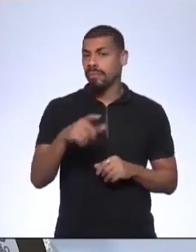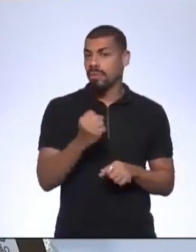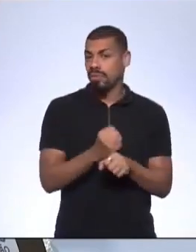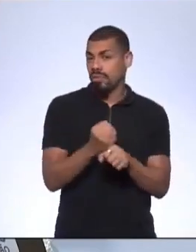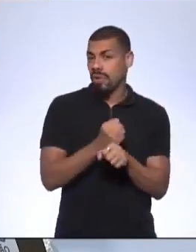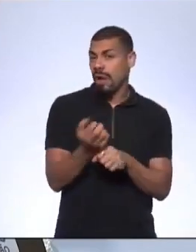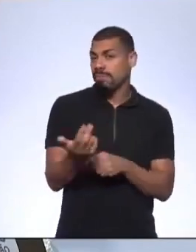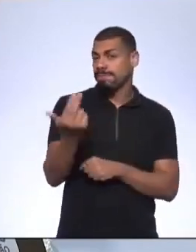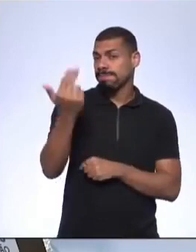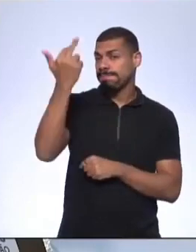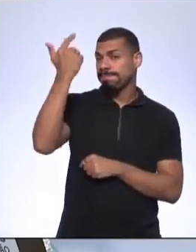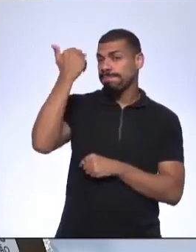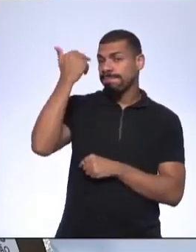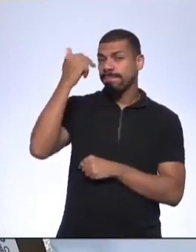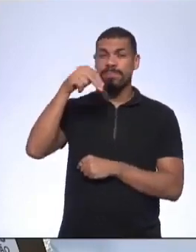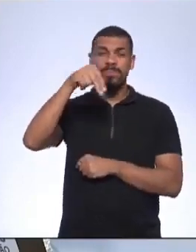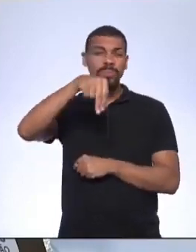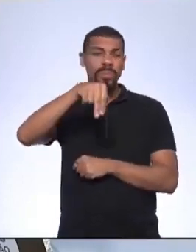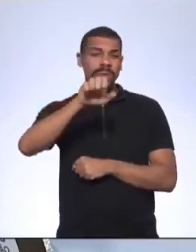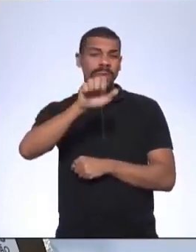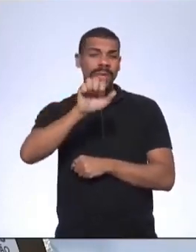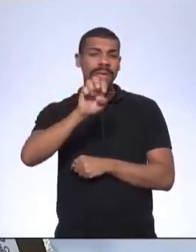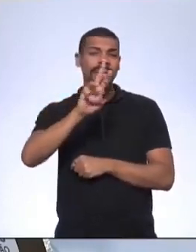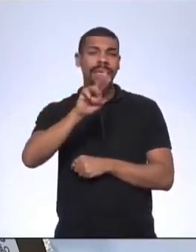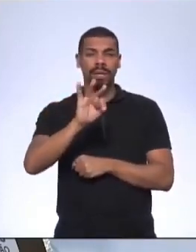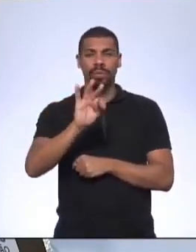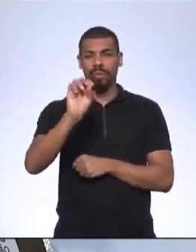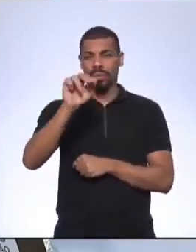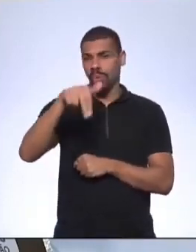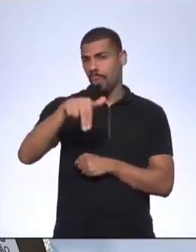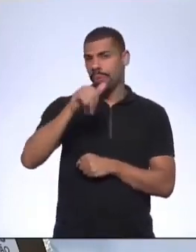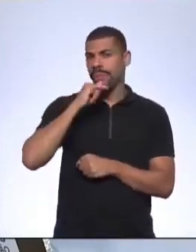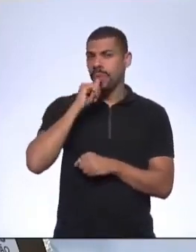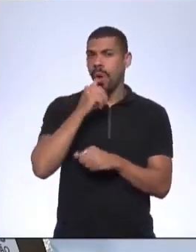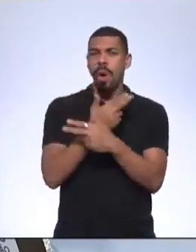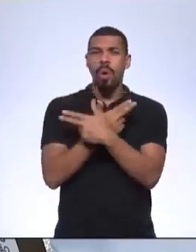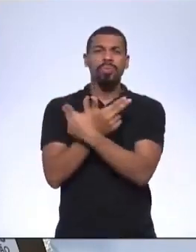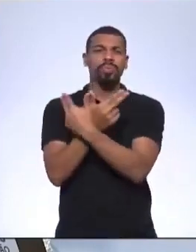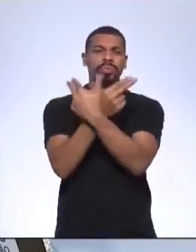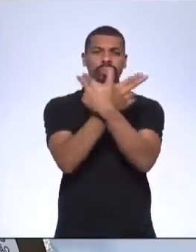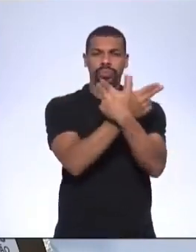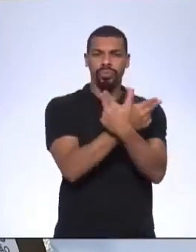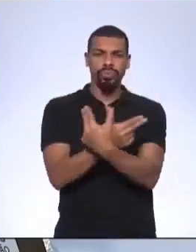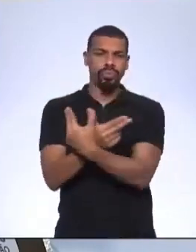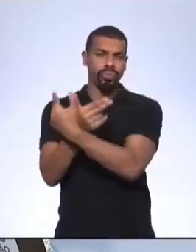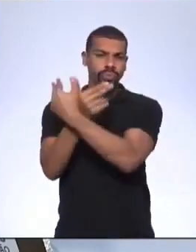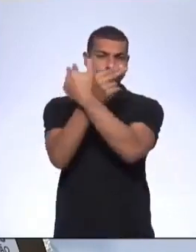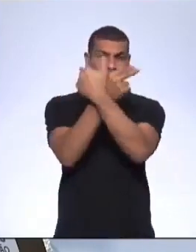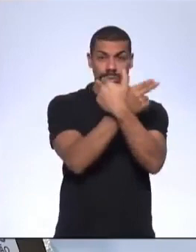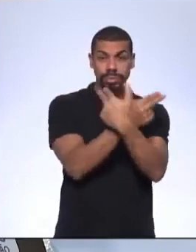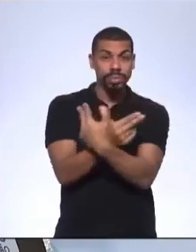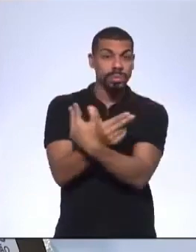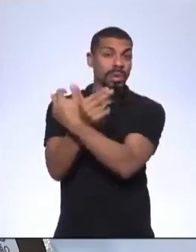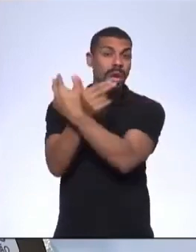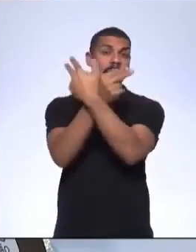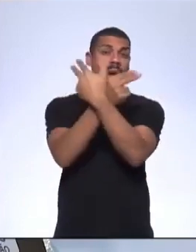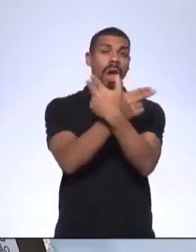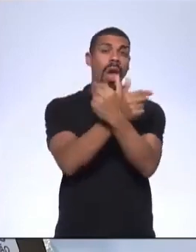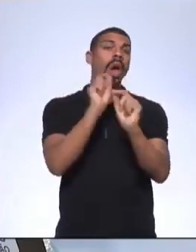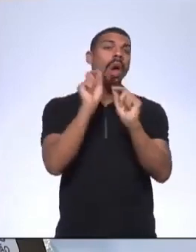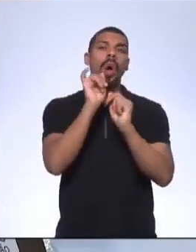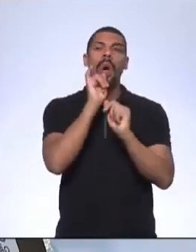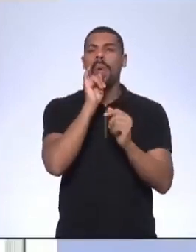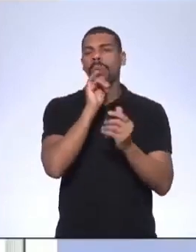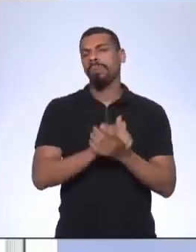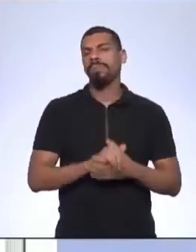viu? Foram capazes de lançar satélites. Fazer o lançamento de um satélite não é uma coisa muito fácil, não. Se a gente partir lá de um campo